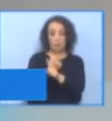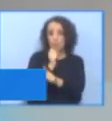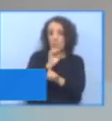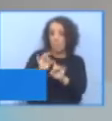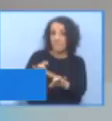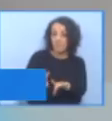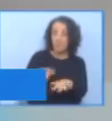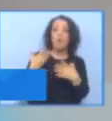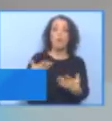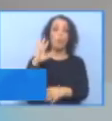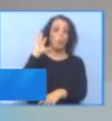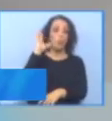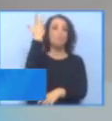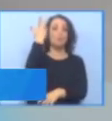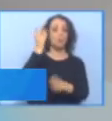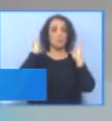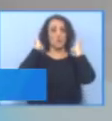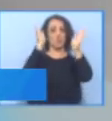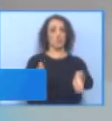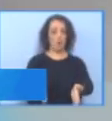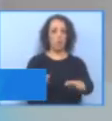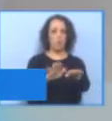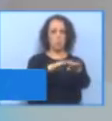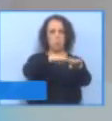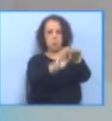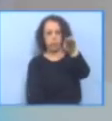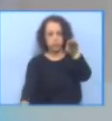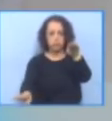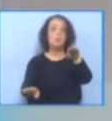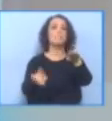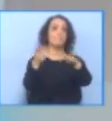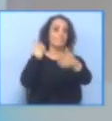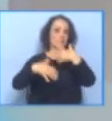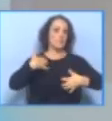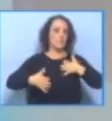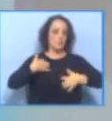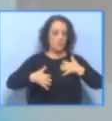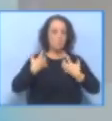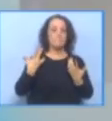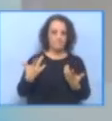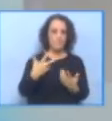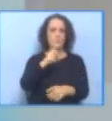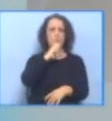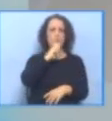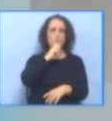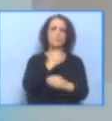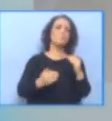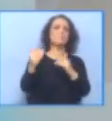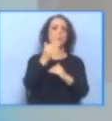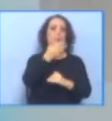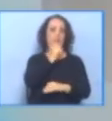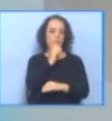Desta vez foi uma derrocada numa via pública que há muito levantava receios. É uma tragédia que o arcebispo de Évora acompanhou